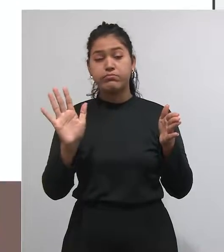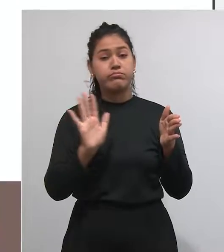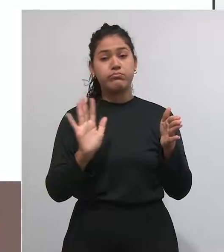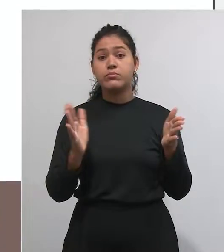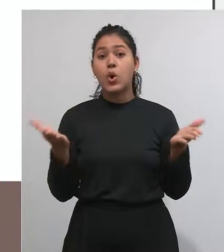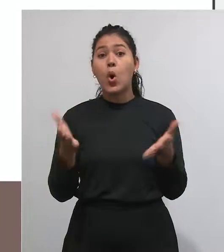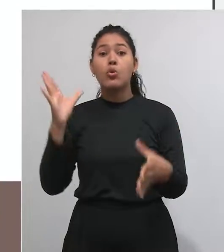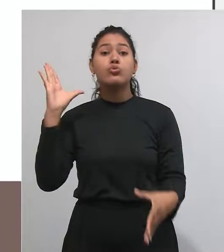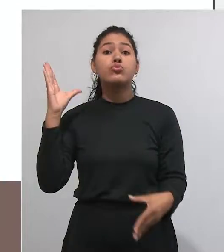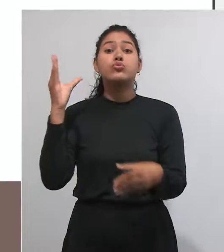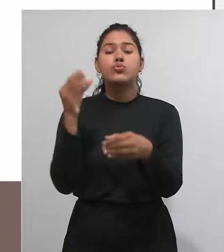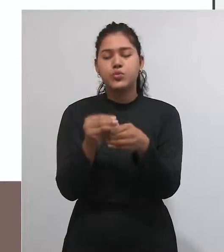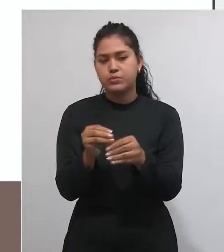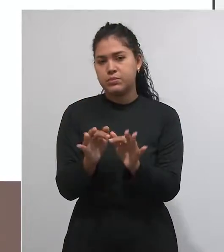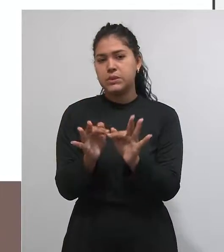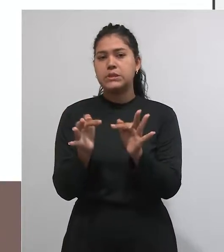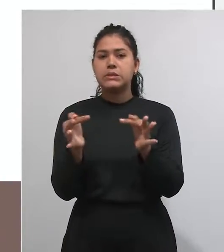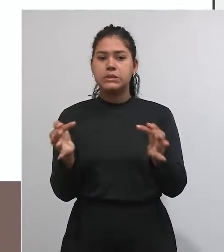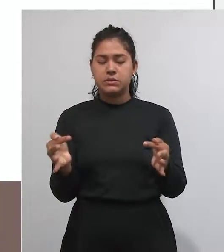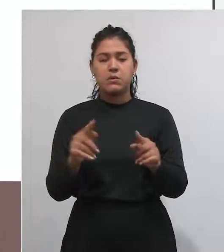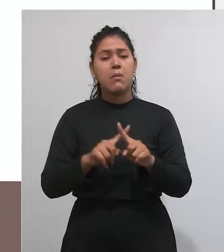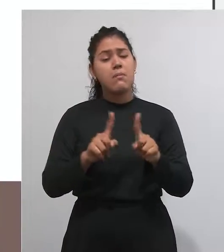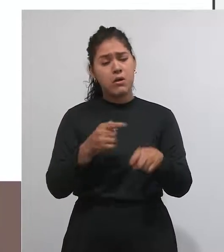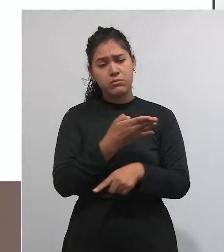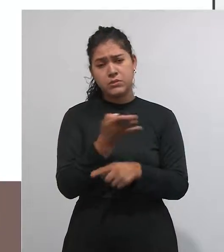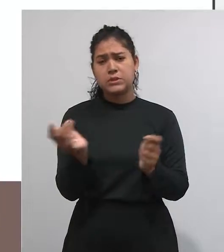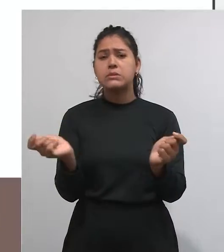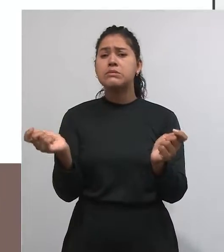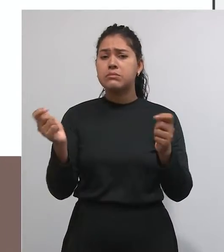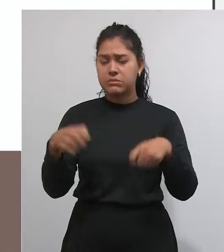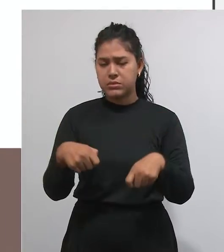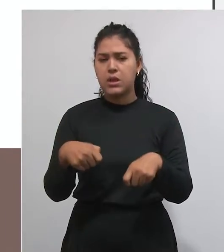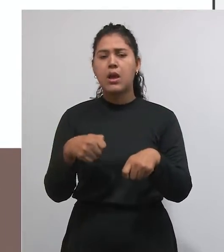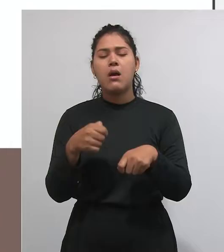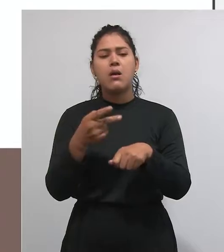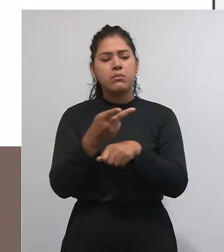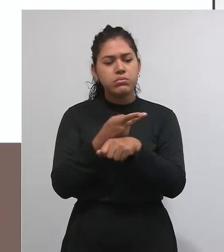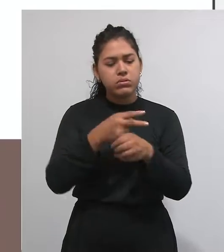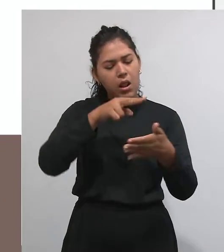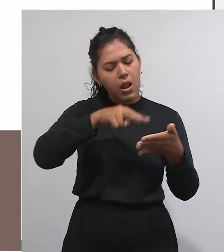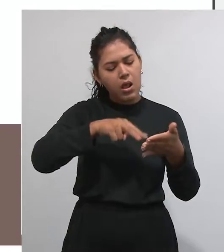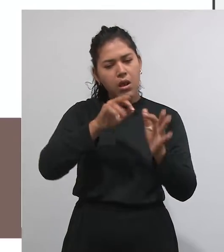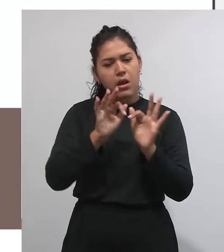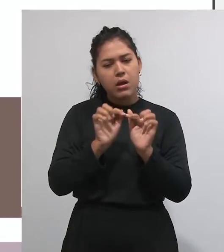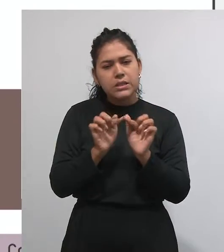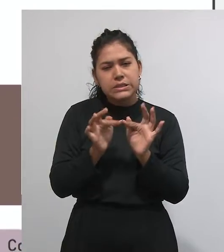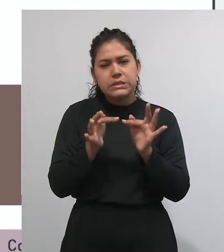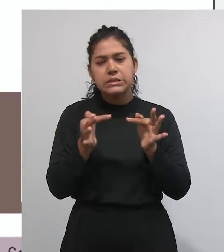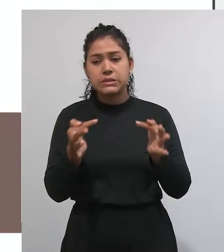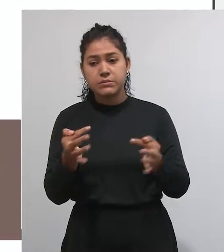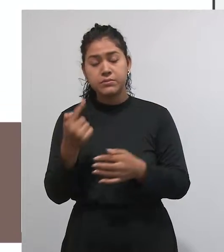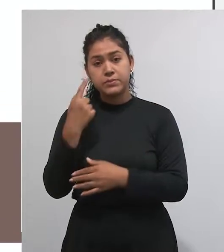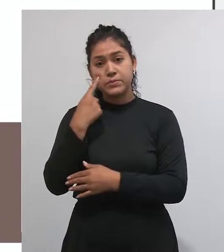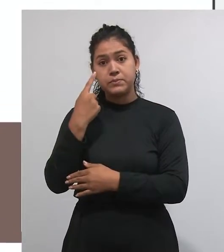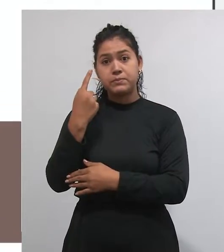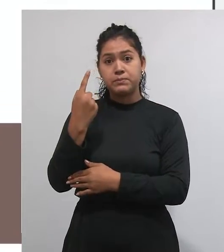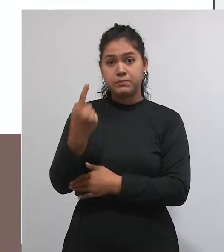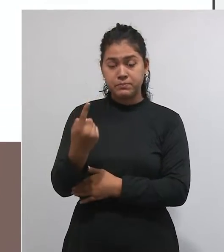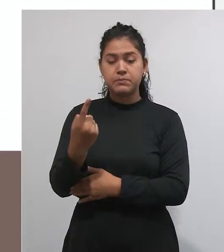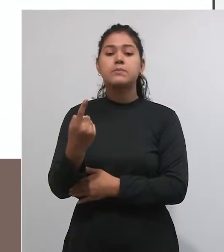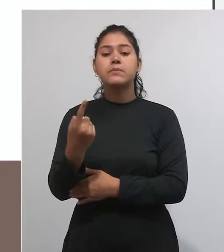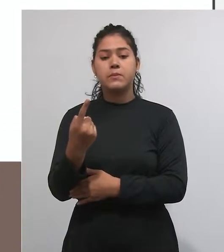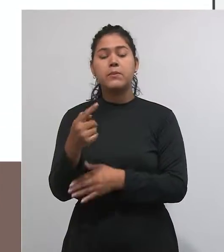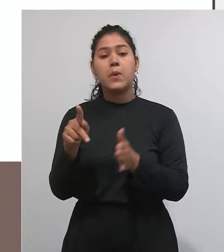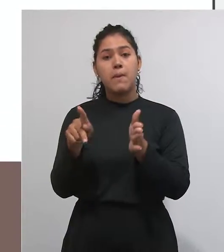na nossa aula são generalizações. Mas aí é o Instituto Claro, né? Instituto No